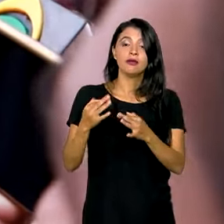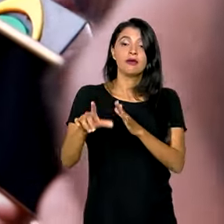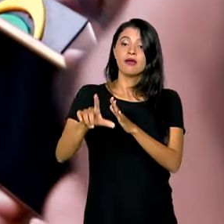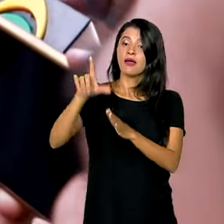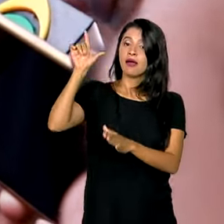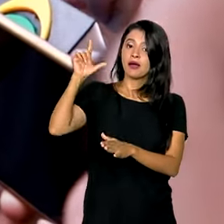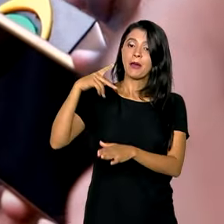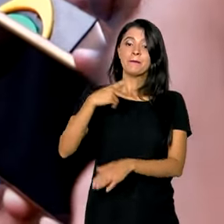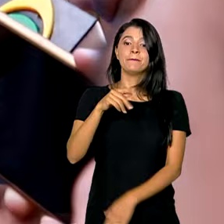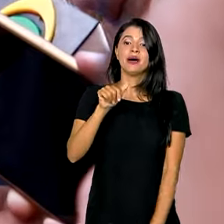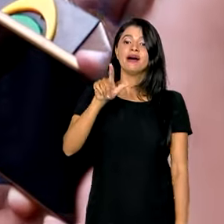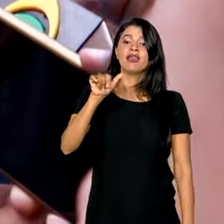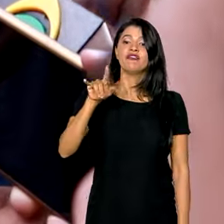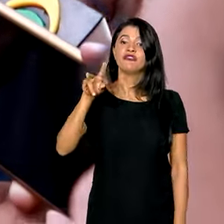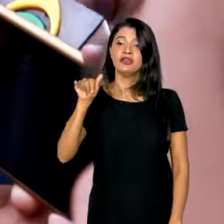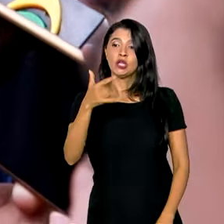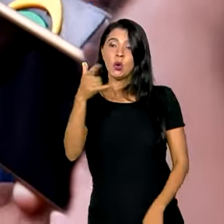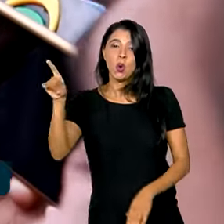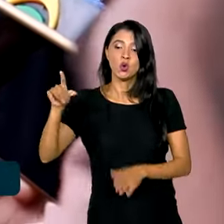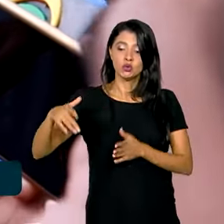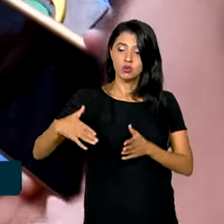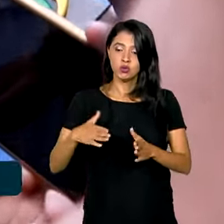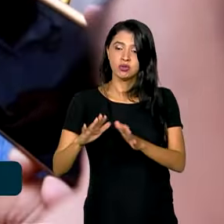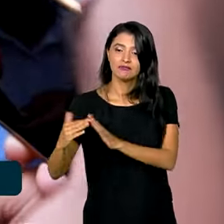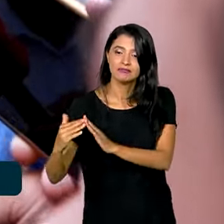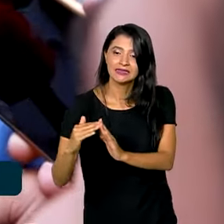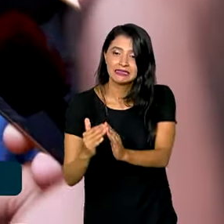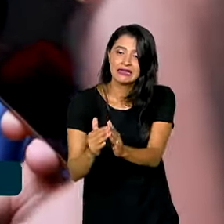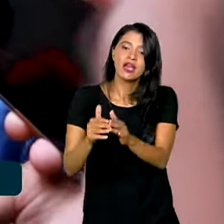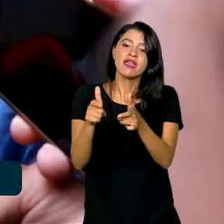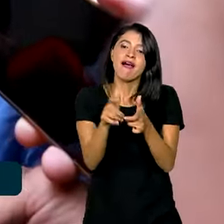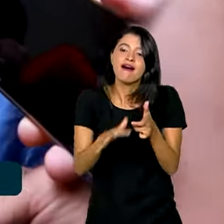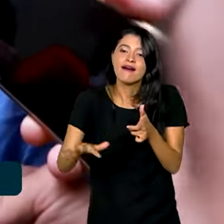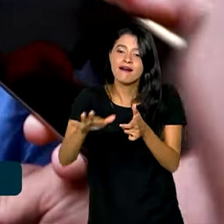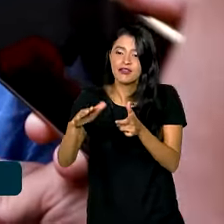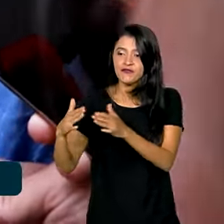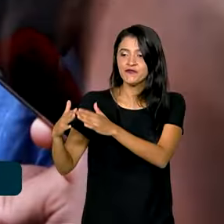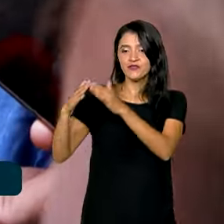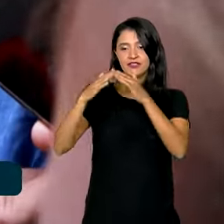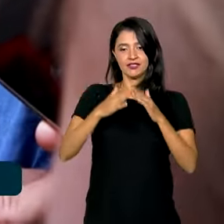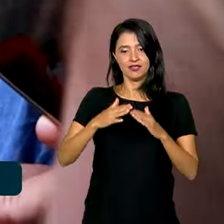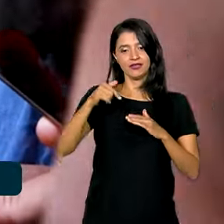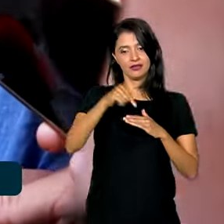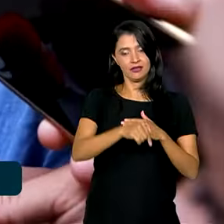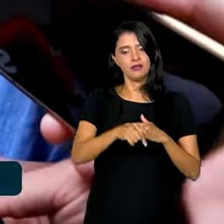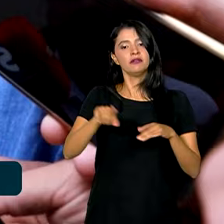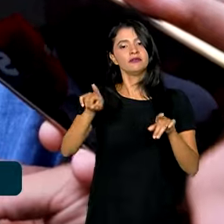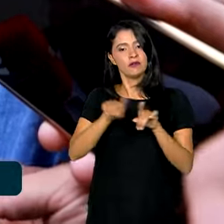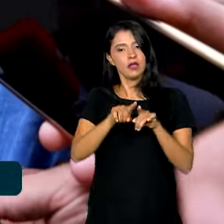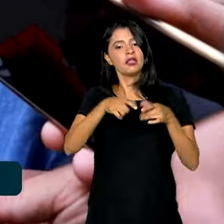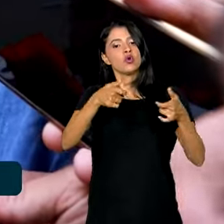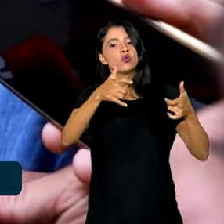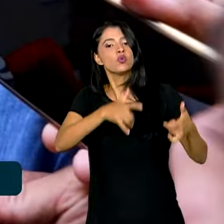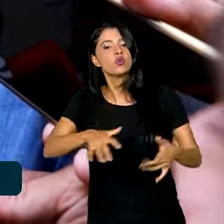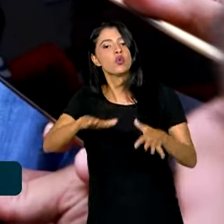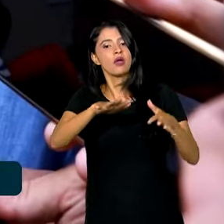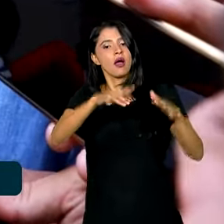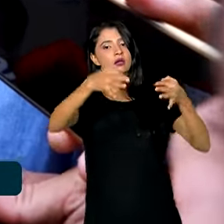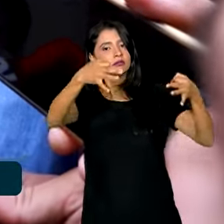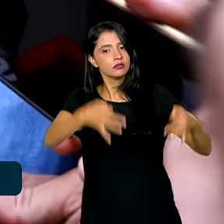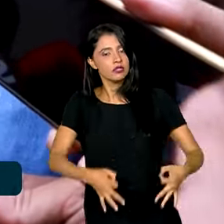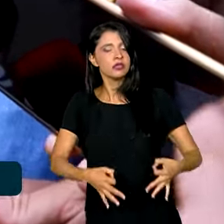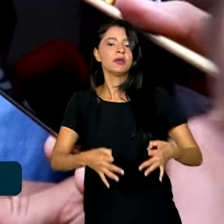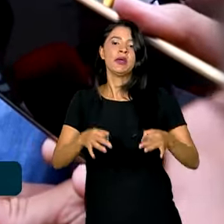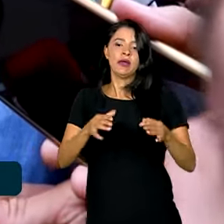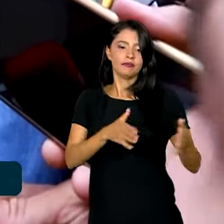em palafitas, as outras em áreas ribeirinhas também, vizinhas aqui a essa área, e que vão ter um espaço digno. E para além do habitacional, a